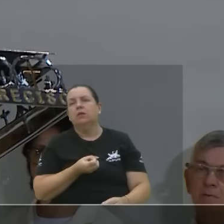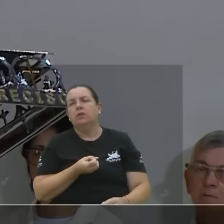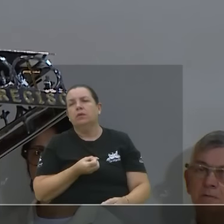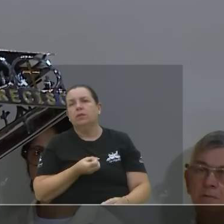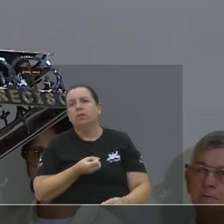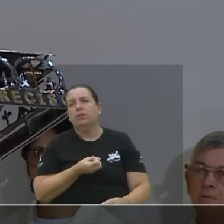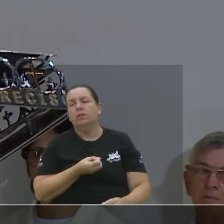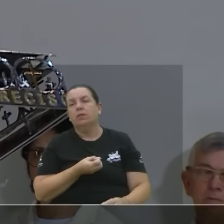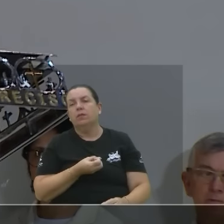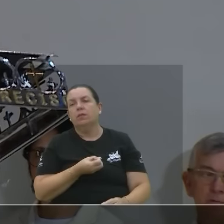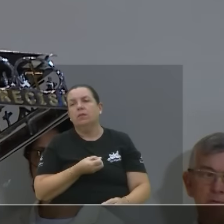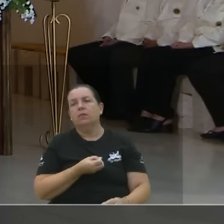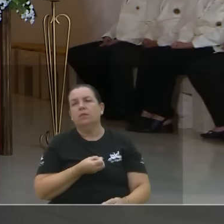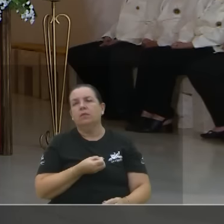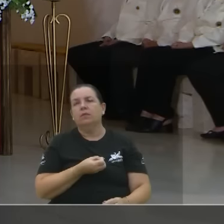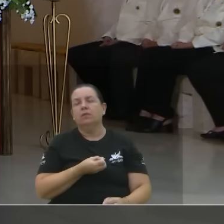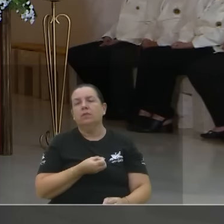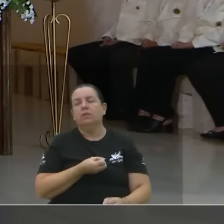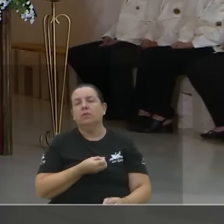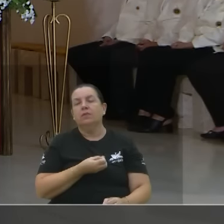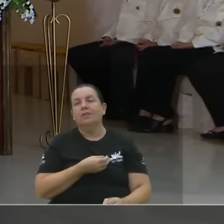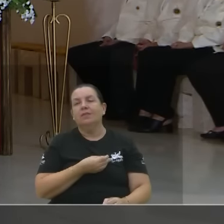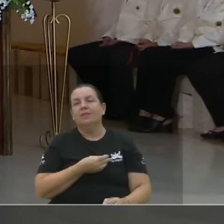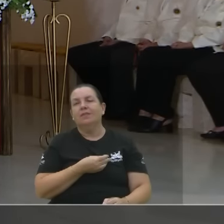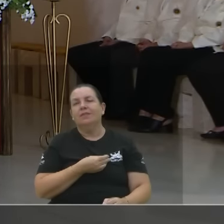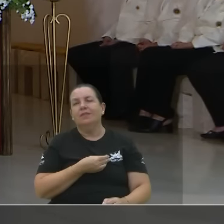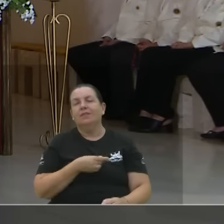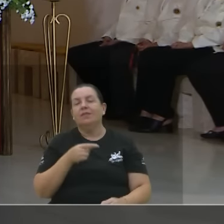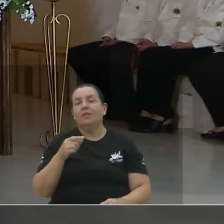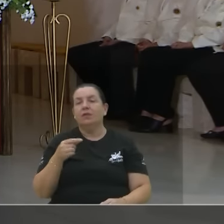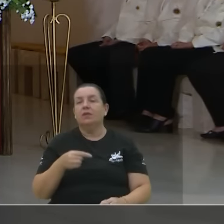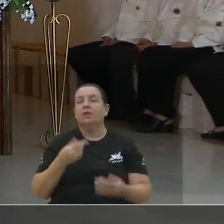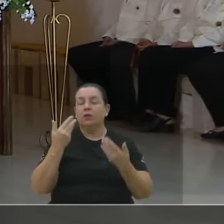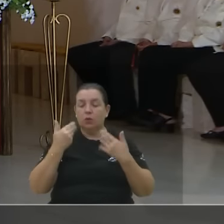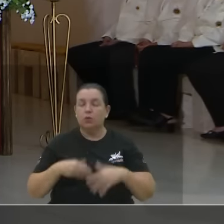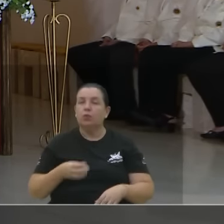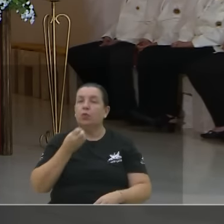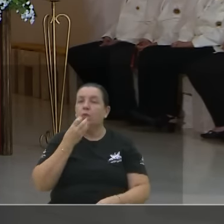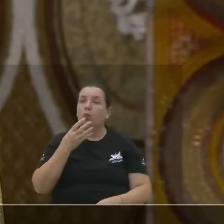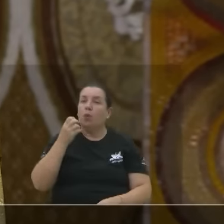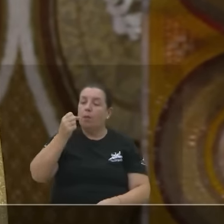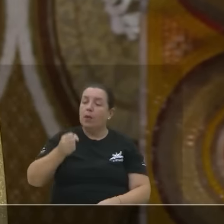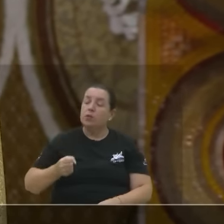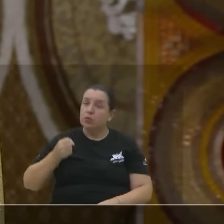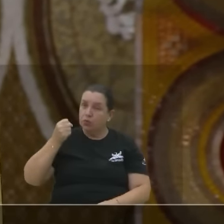foi na secretaria, bom, obrigado. Eu sou o bom pastor.